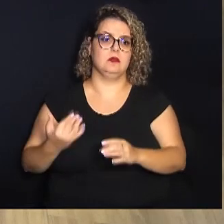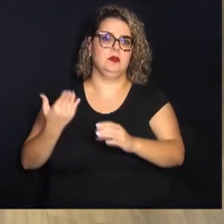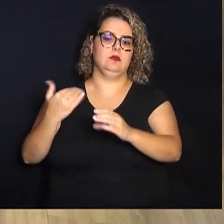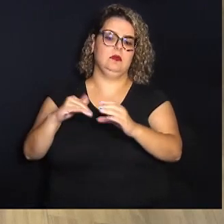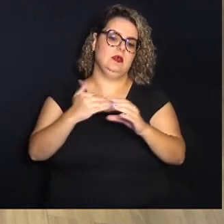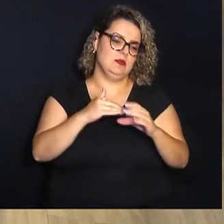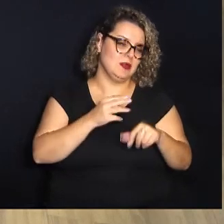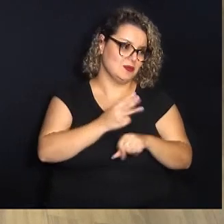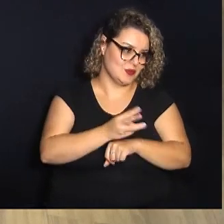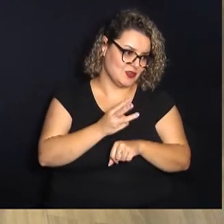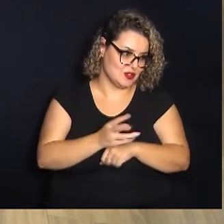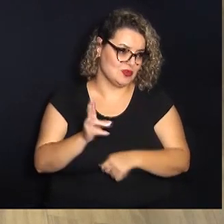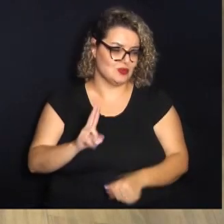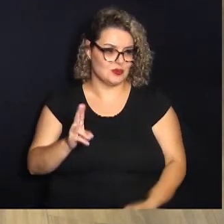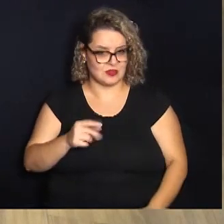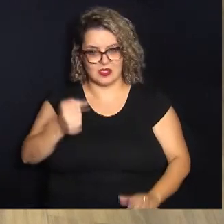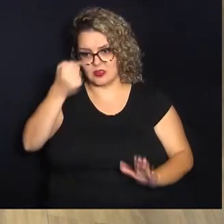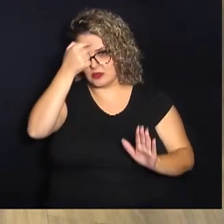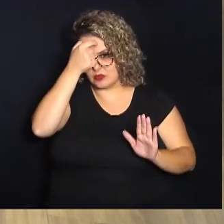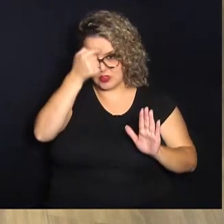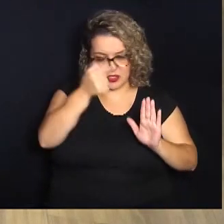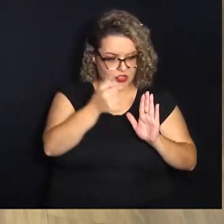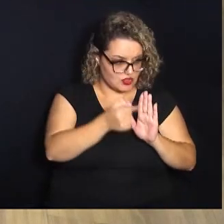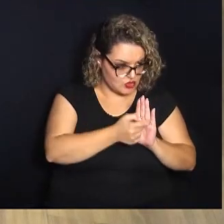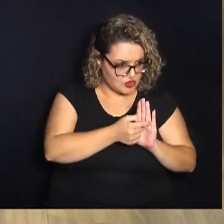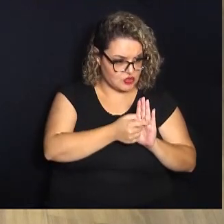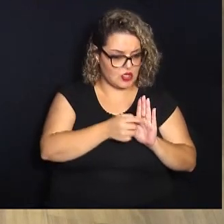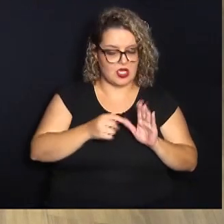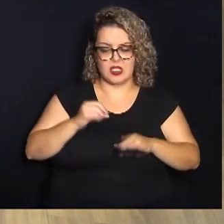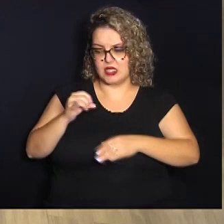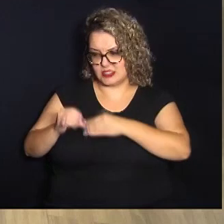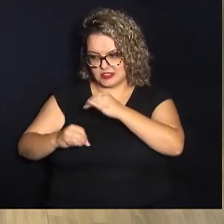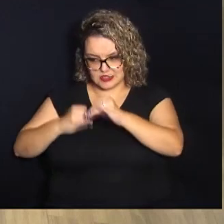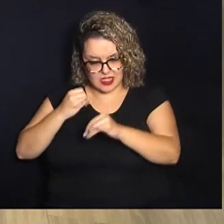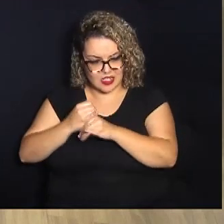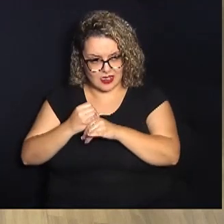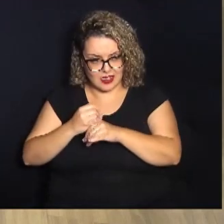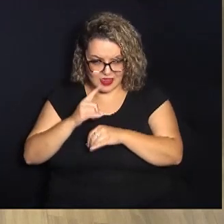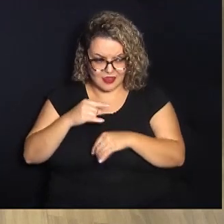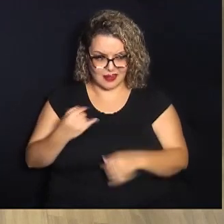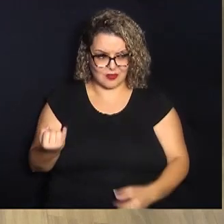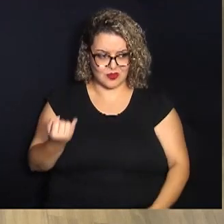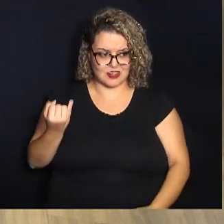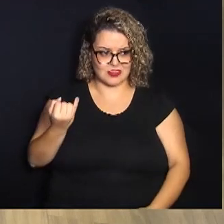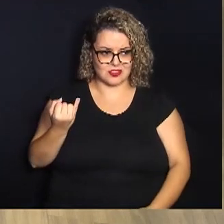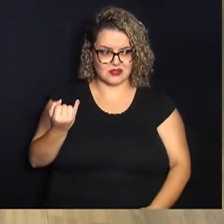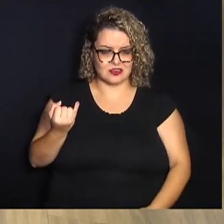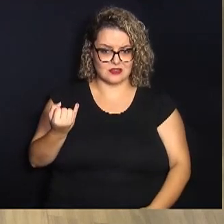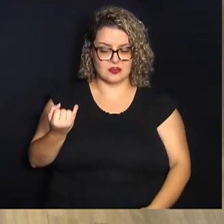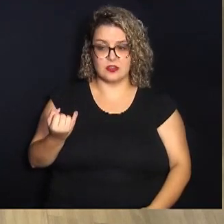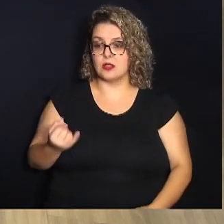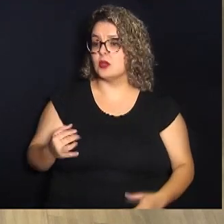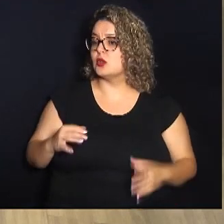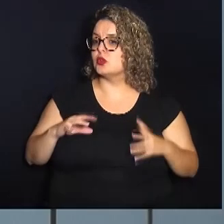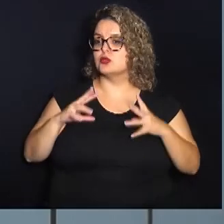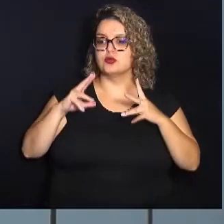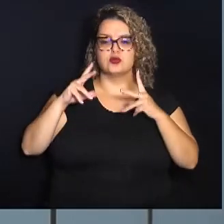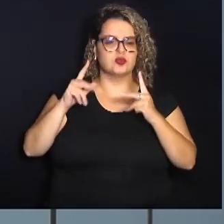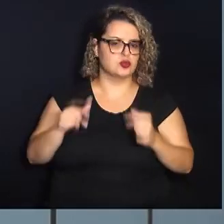WhatsApp, utilizar a inteligência artificial, a internet, é algo que pode ser interessante? Toda